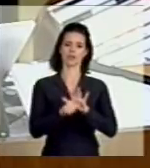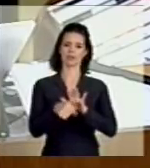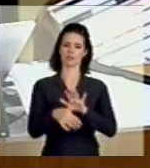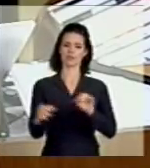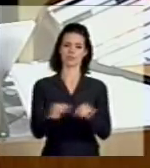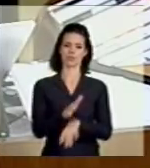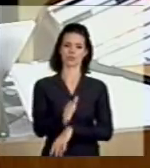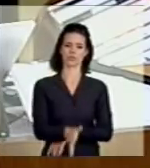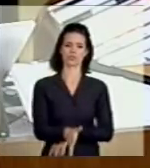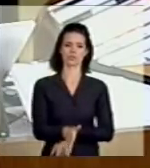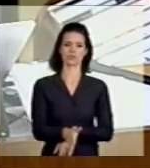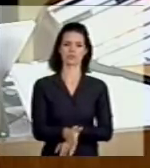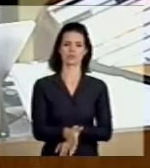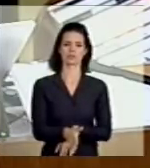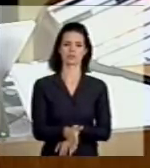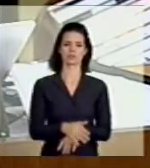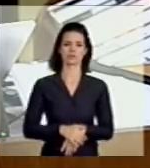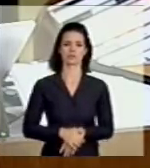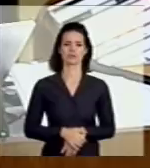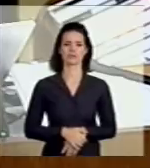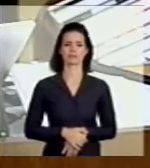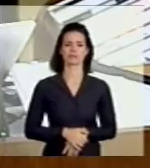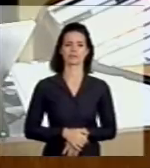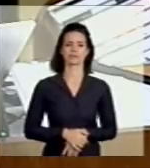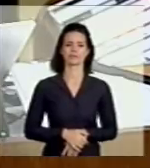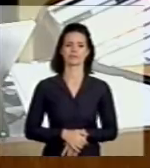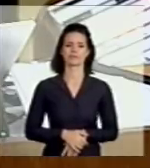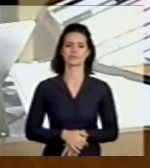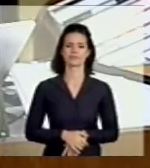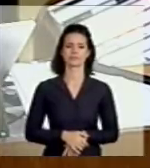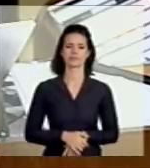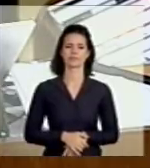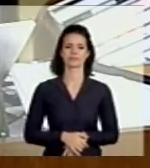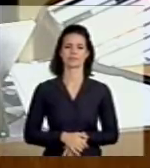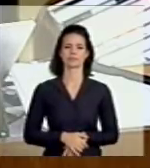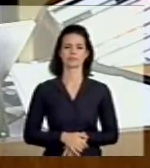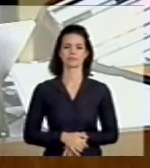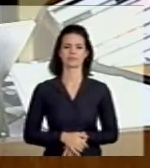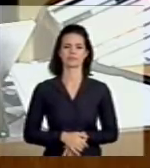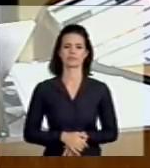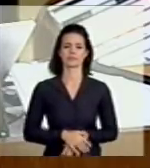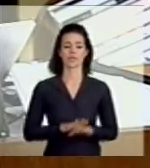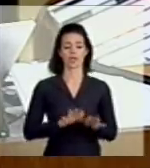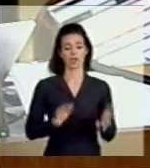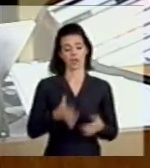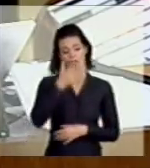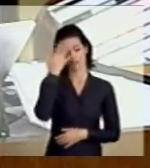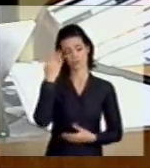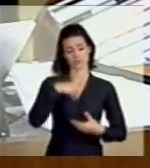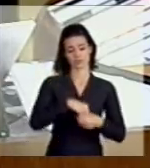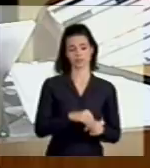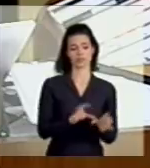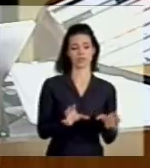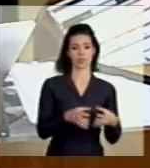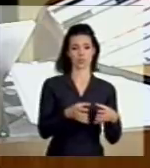que disciplina a matéria. No que tange aos exequentes individuais de ações coletivas, ainda não